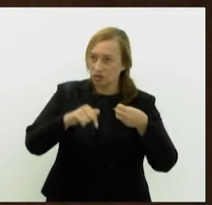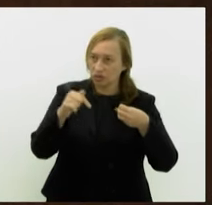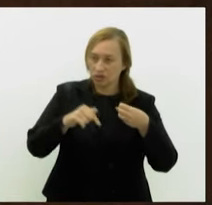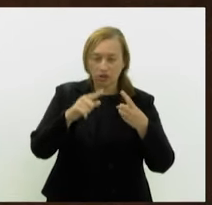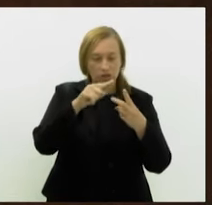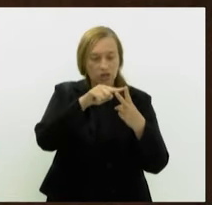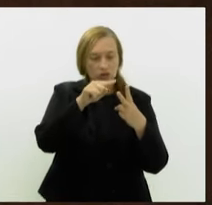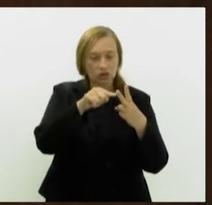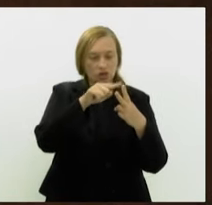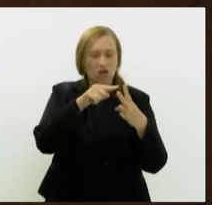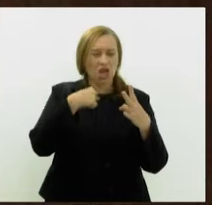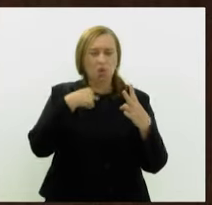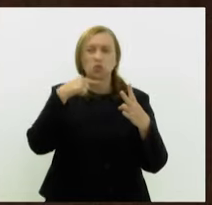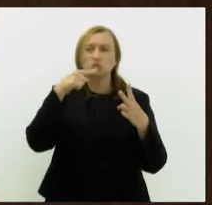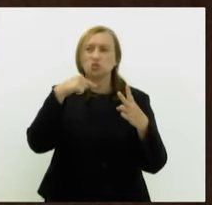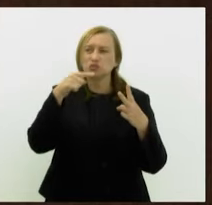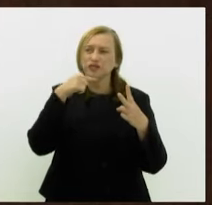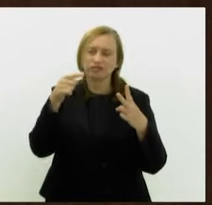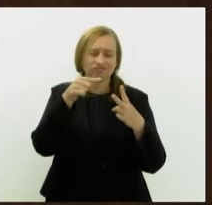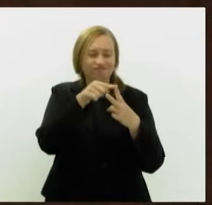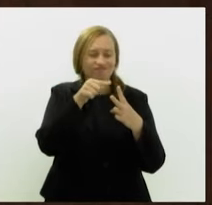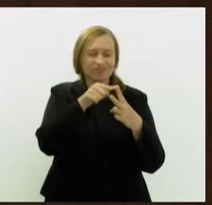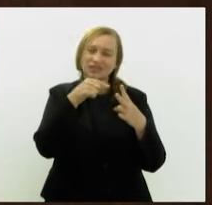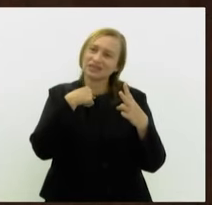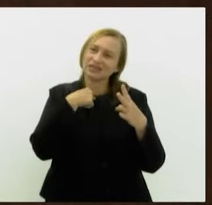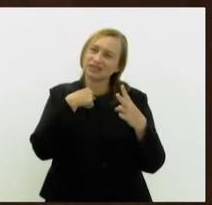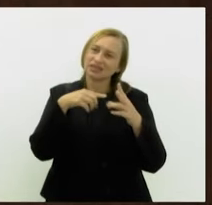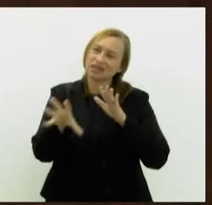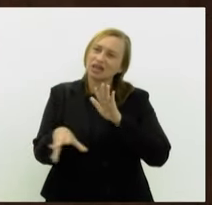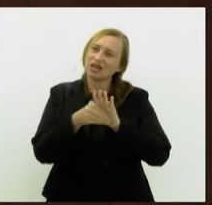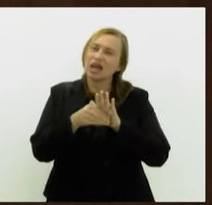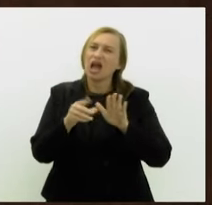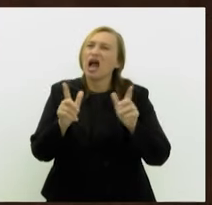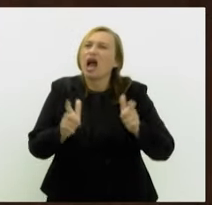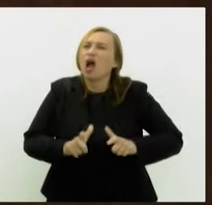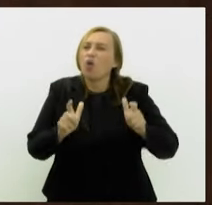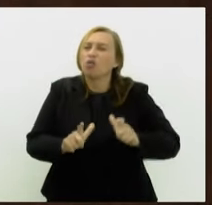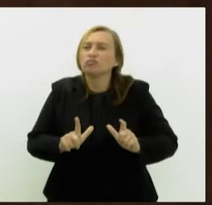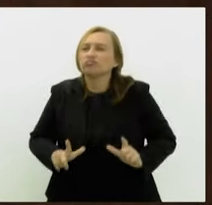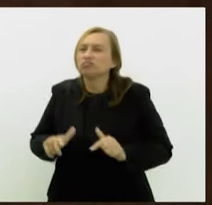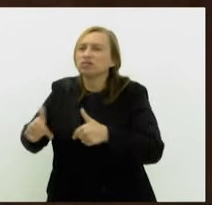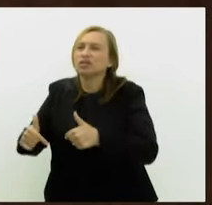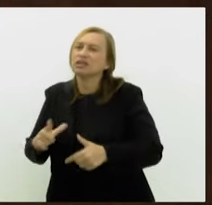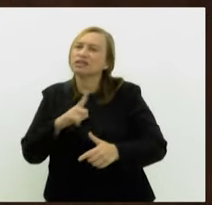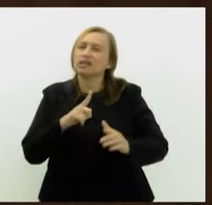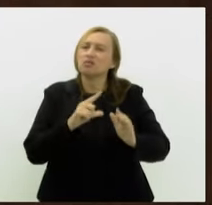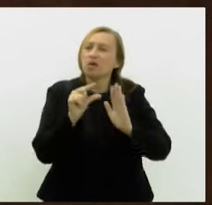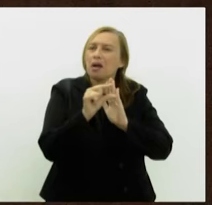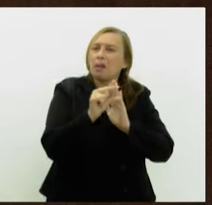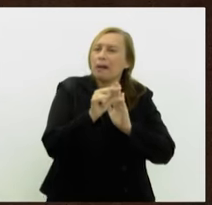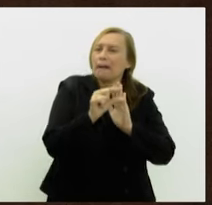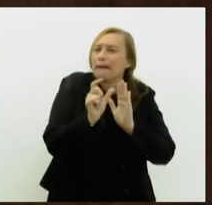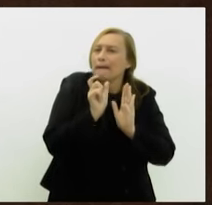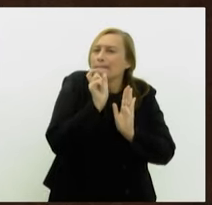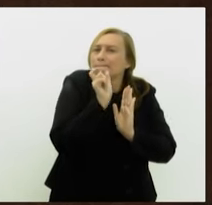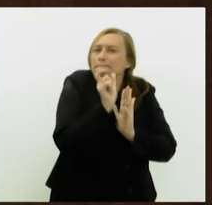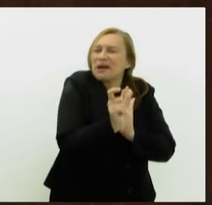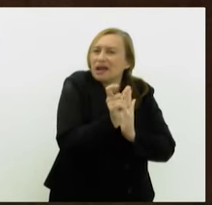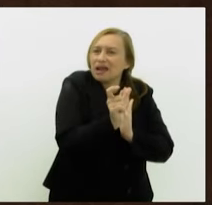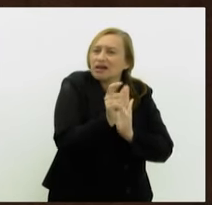em dúvida sobre aonde se aplica, e tem uma palavra aqui que eu acho que tem que